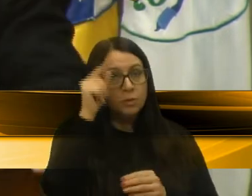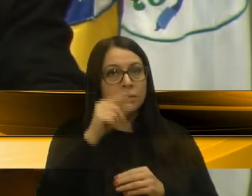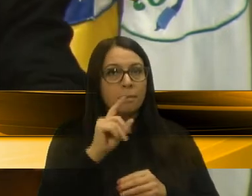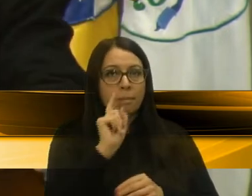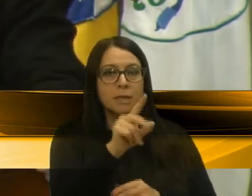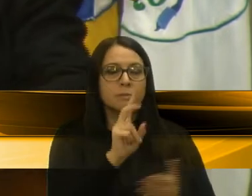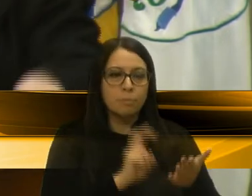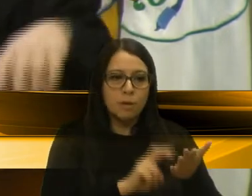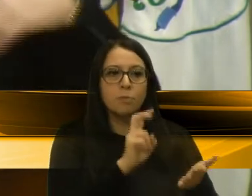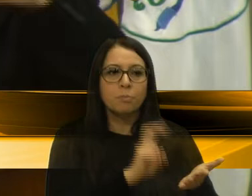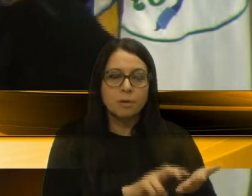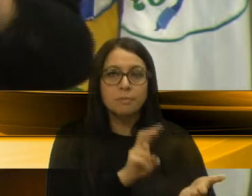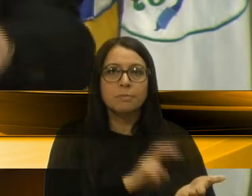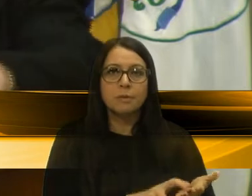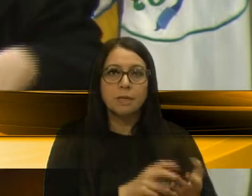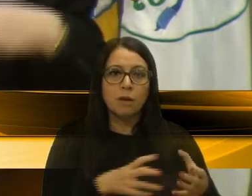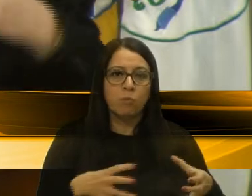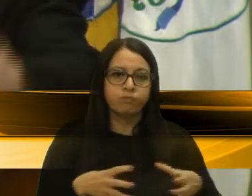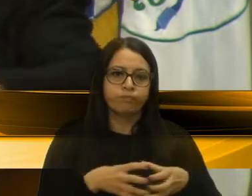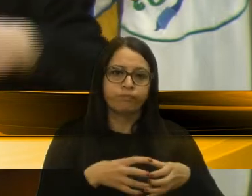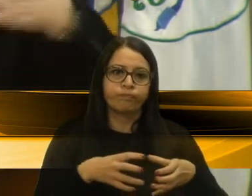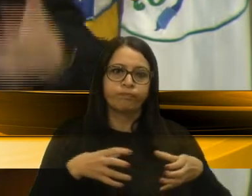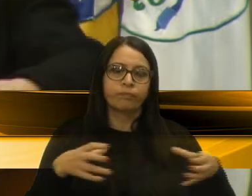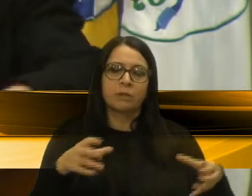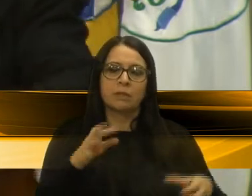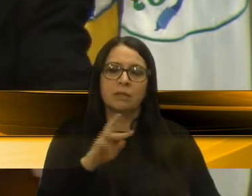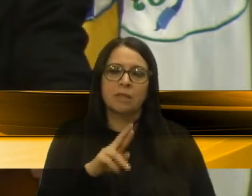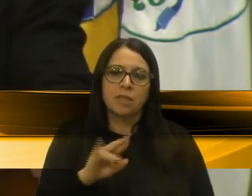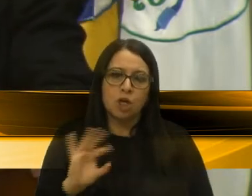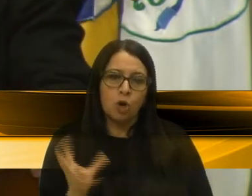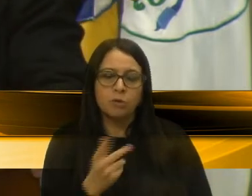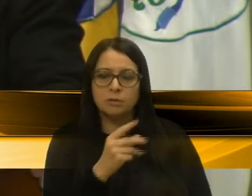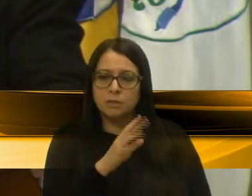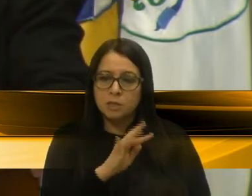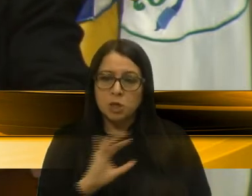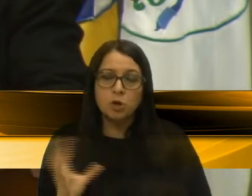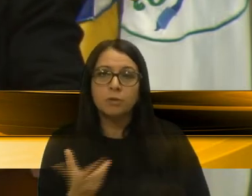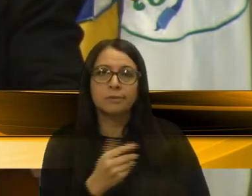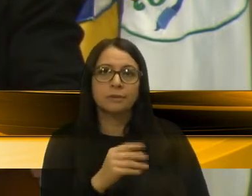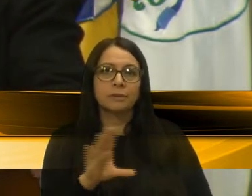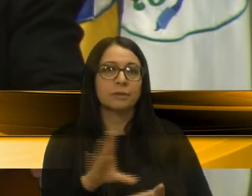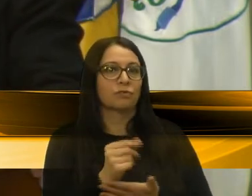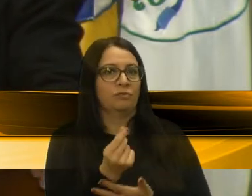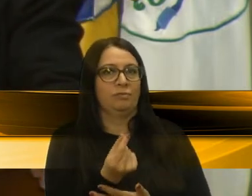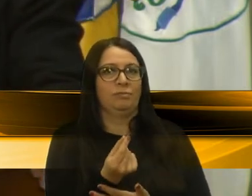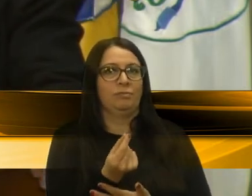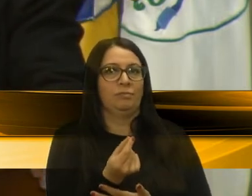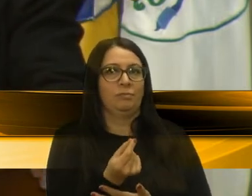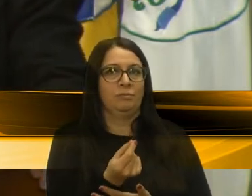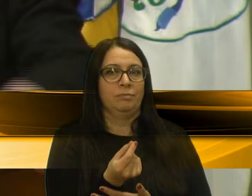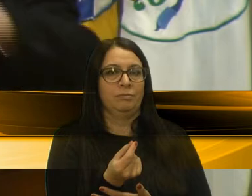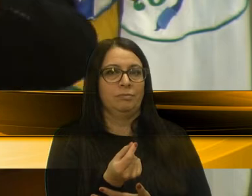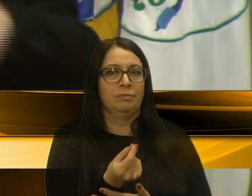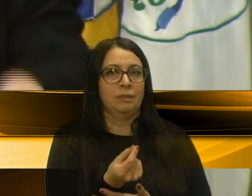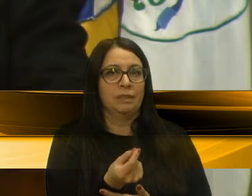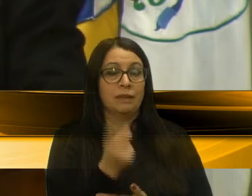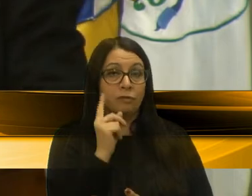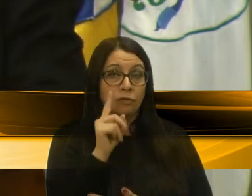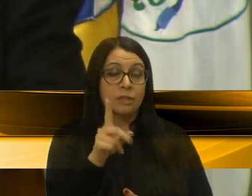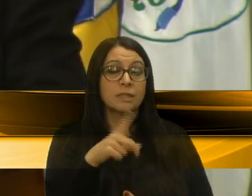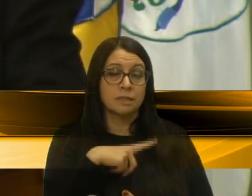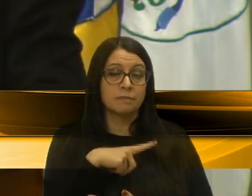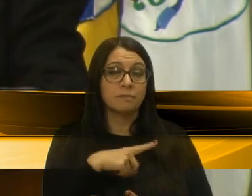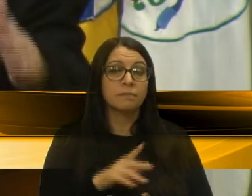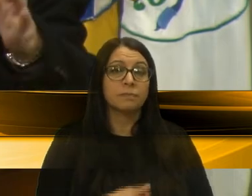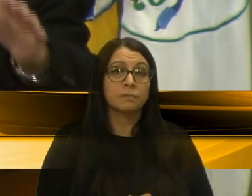para os bancos, né? E eles vão acumulando trilhões e trilhões de recursos. Você que tem